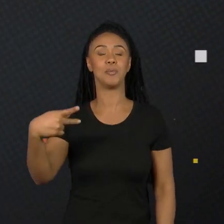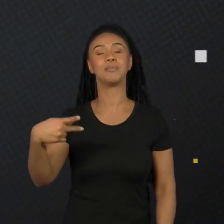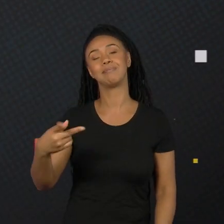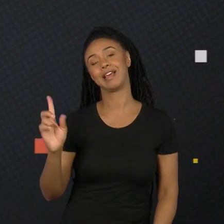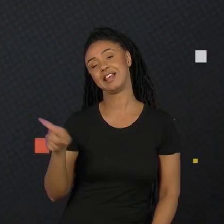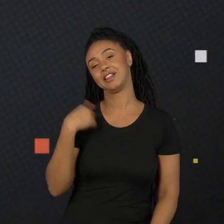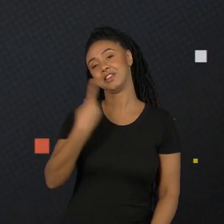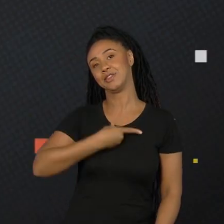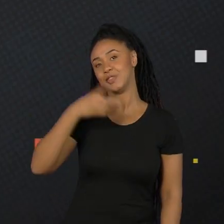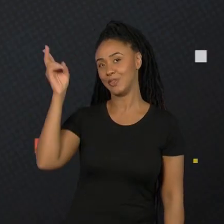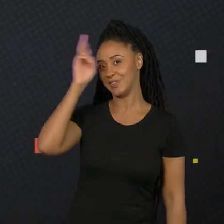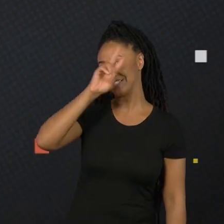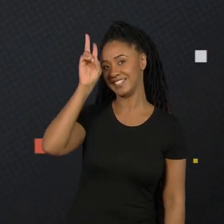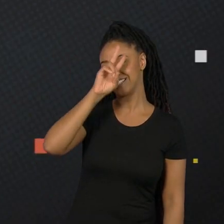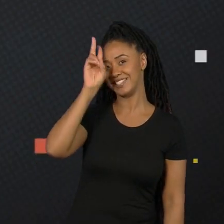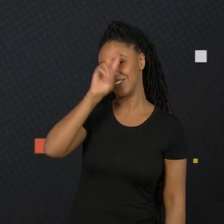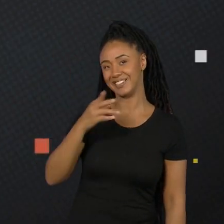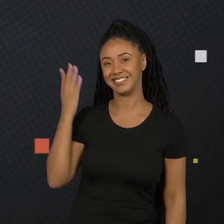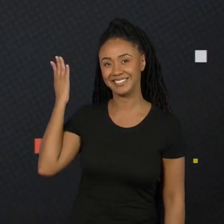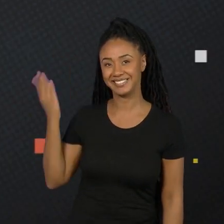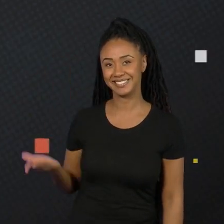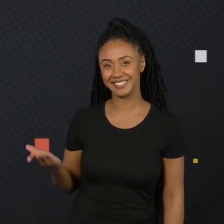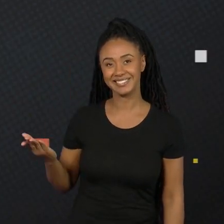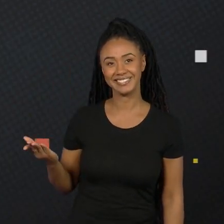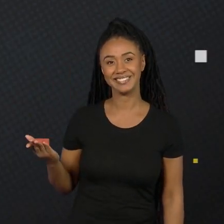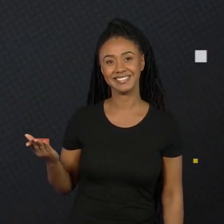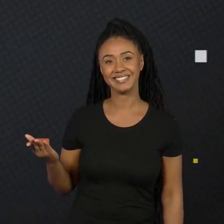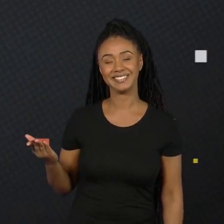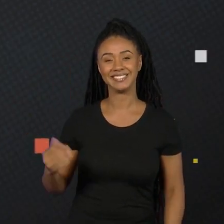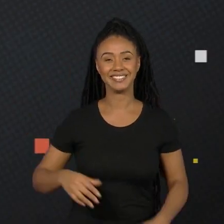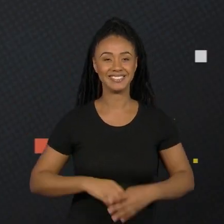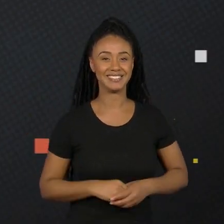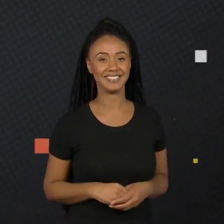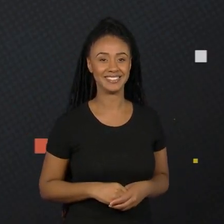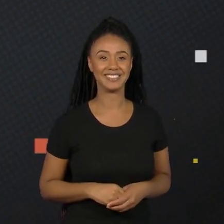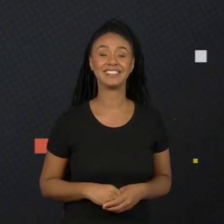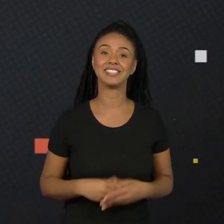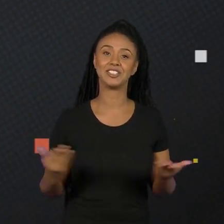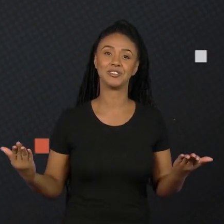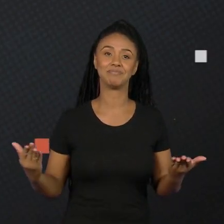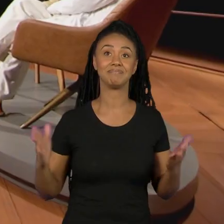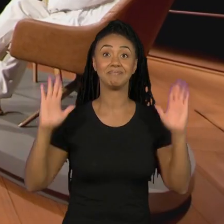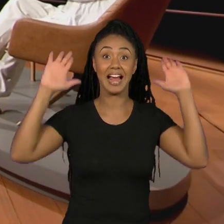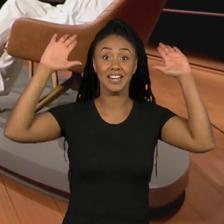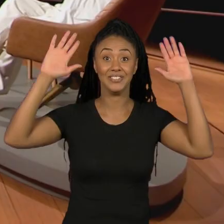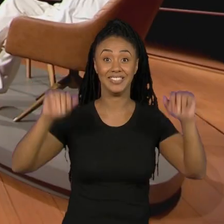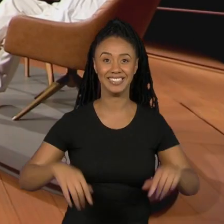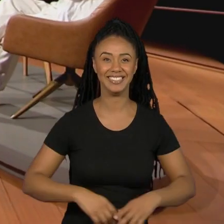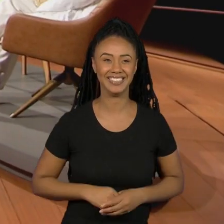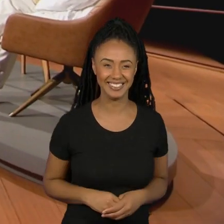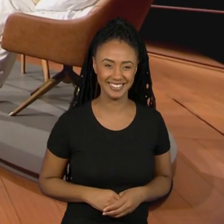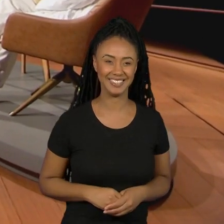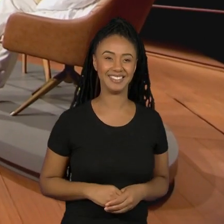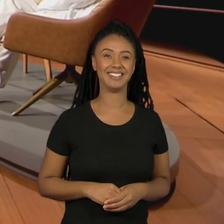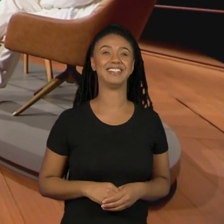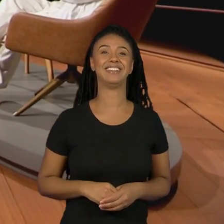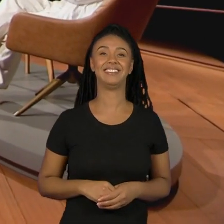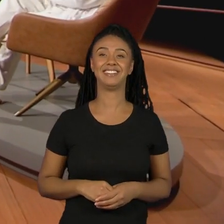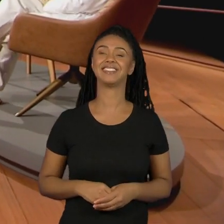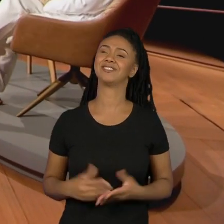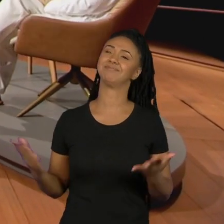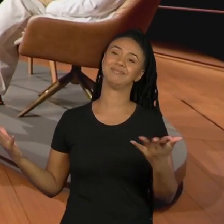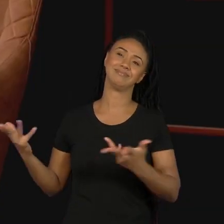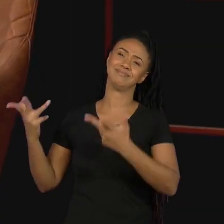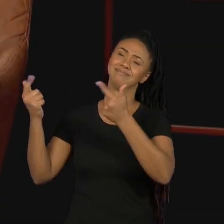Bishop Petkov e o Bishop Aguilar. Aleluia. Que maravilha. Eu